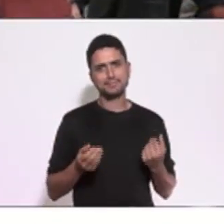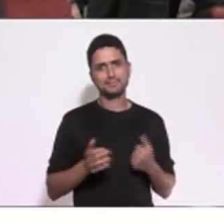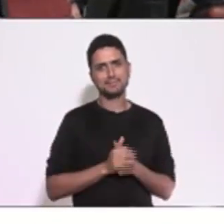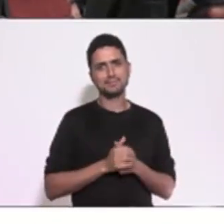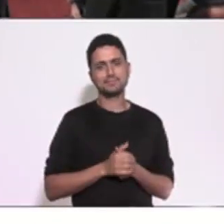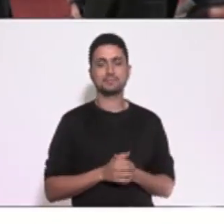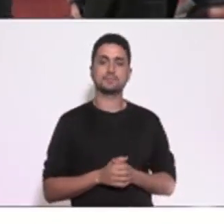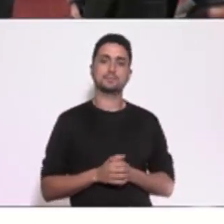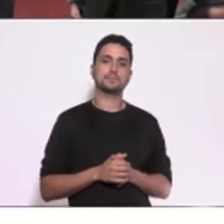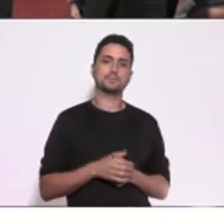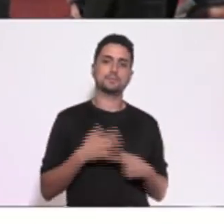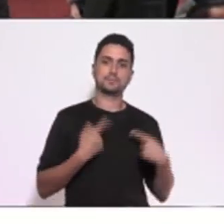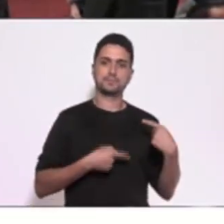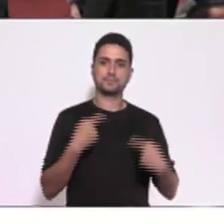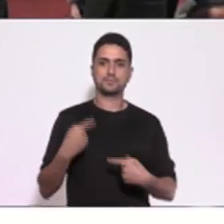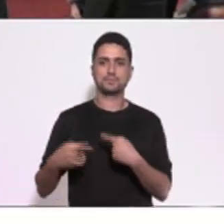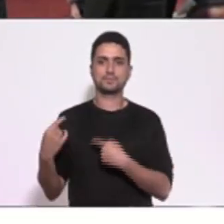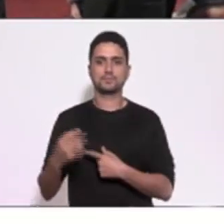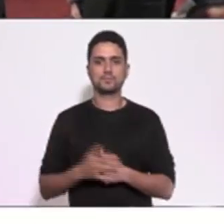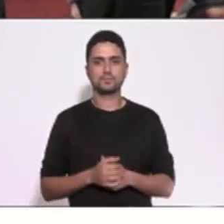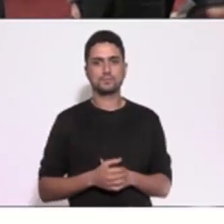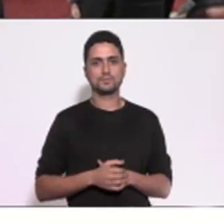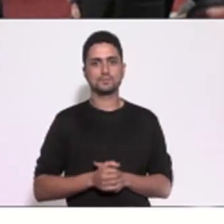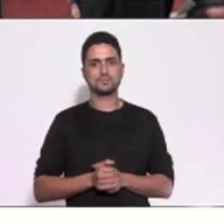discussão. Quero discutir.